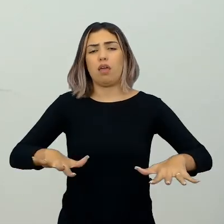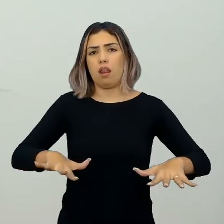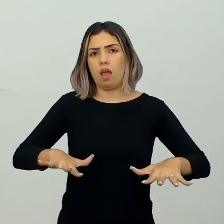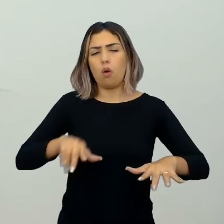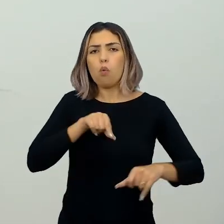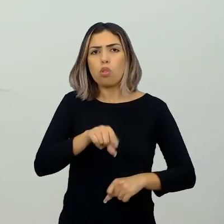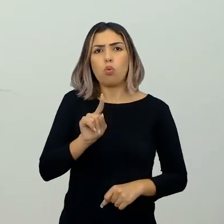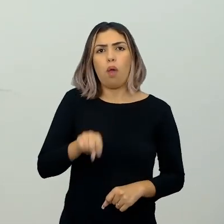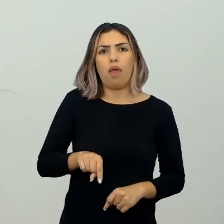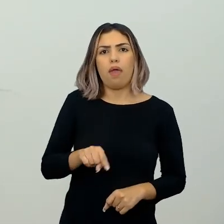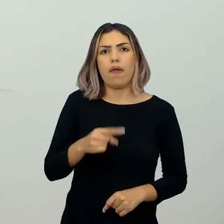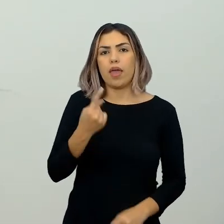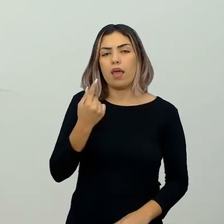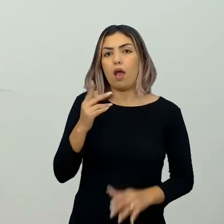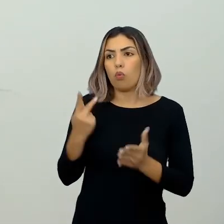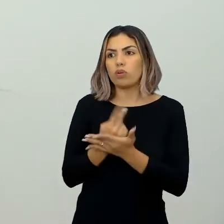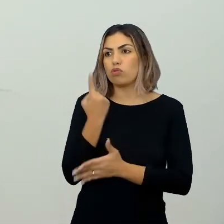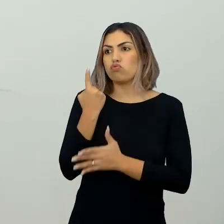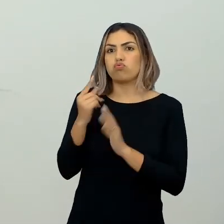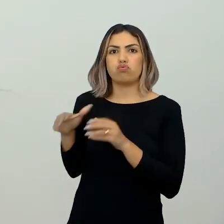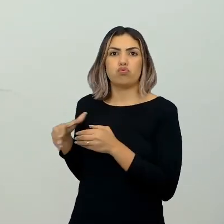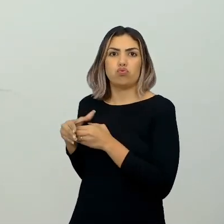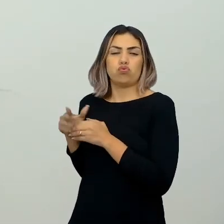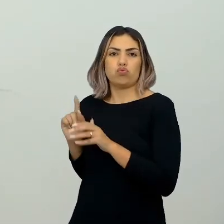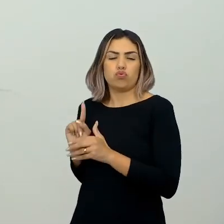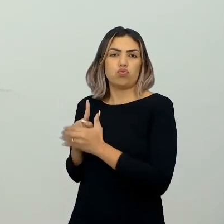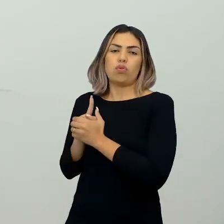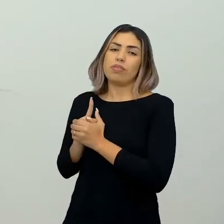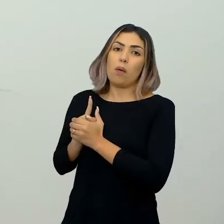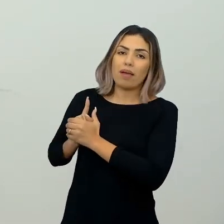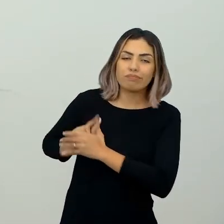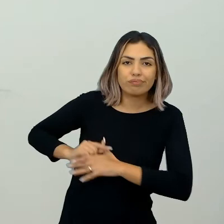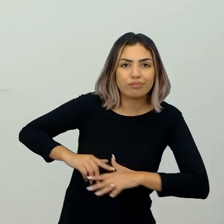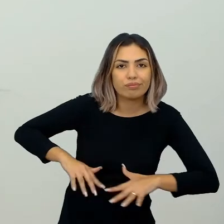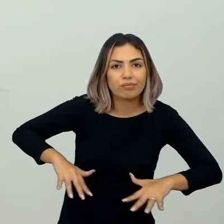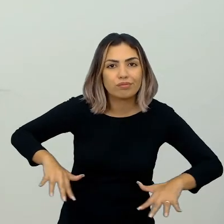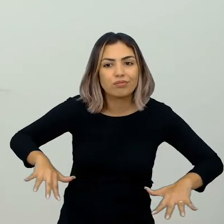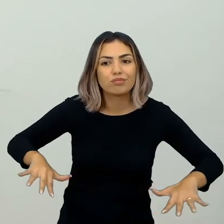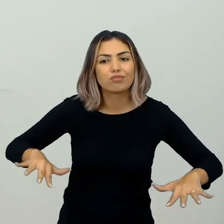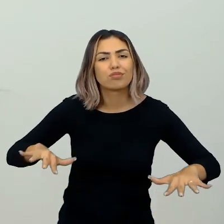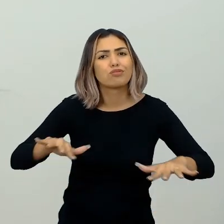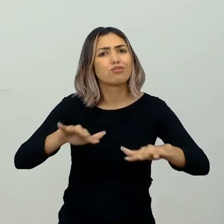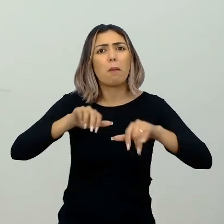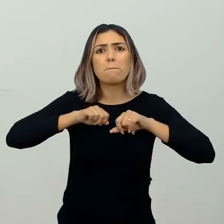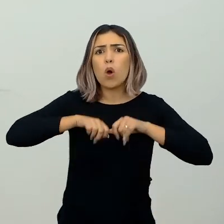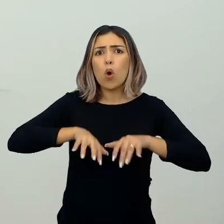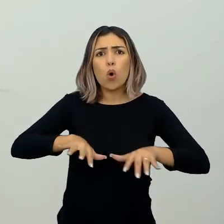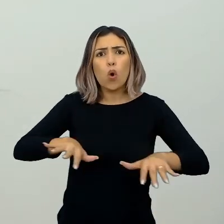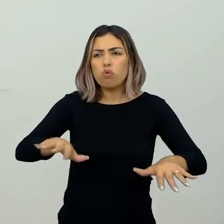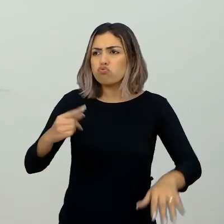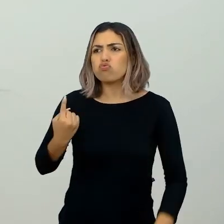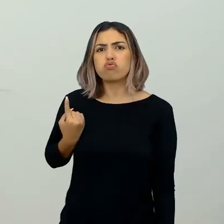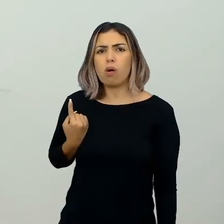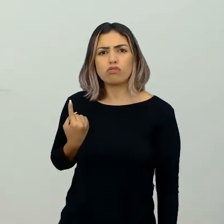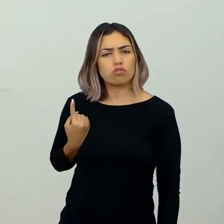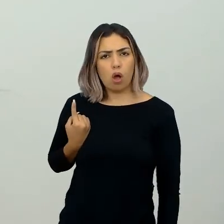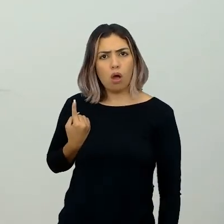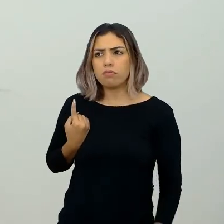um acontecimento isolado, por isso que a gente fala de racismo estrutural. Ele é sistemático, ele